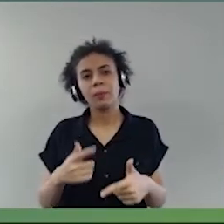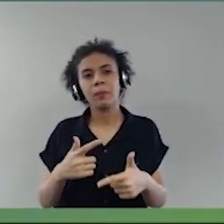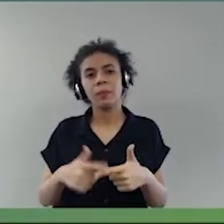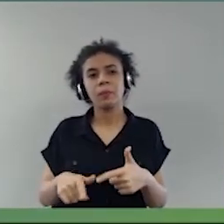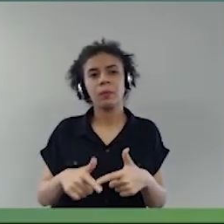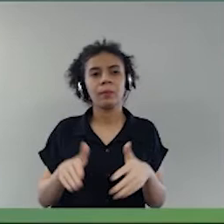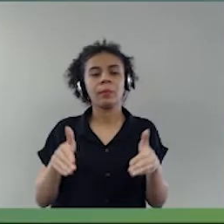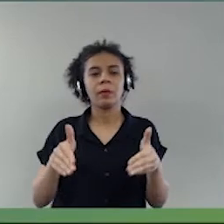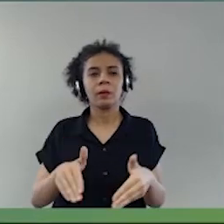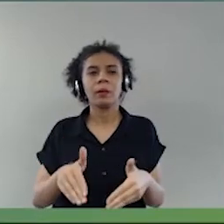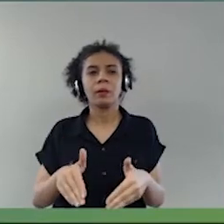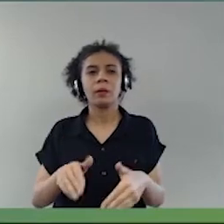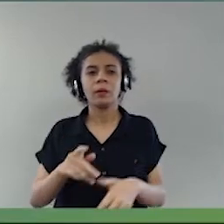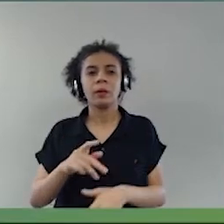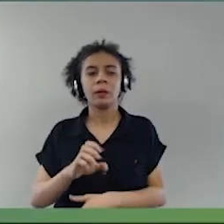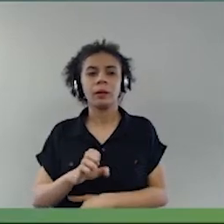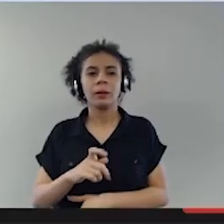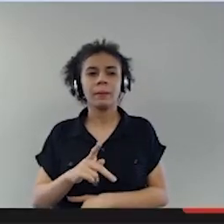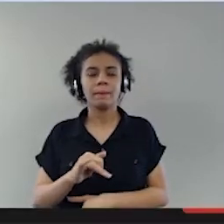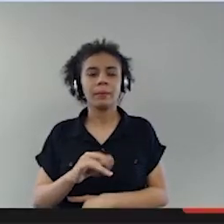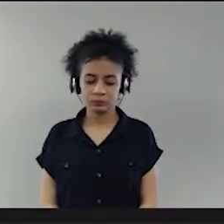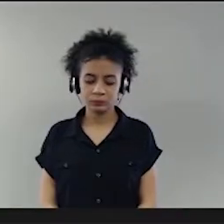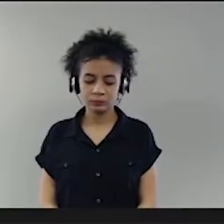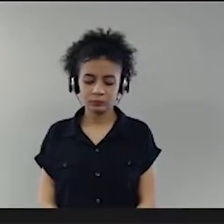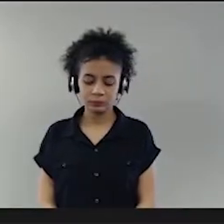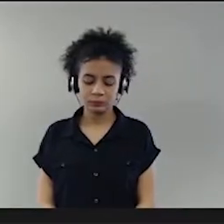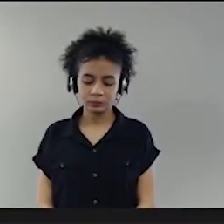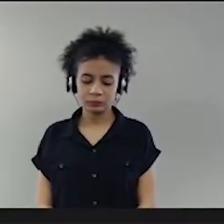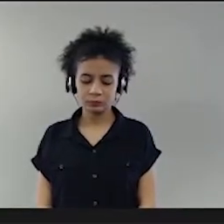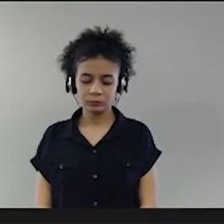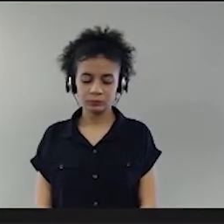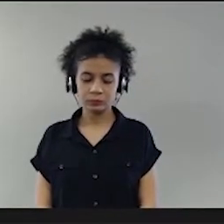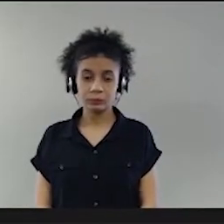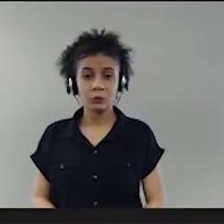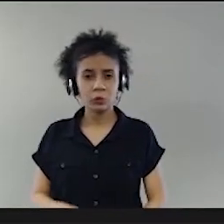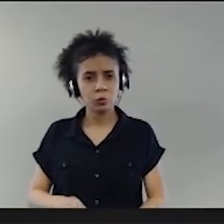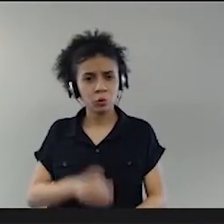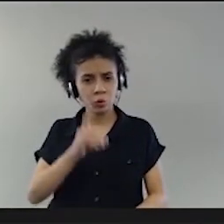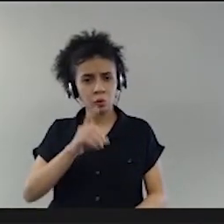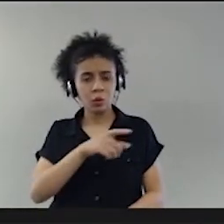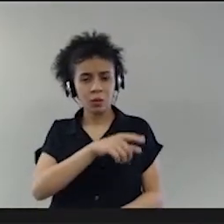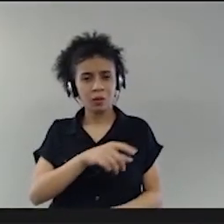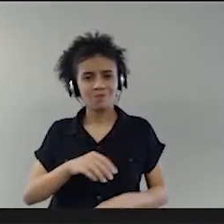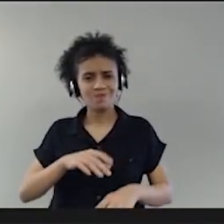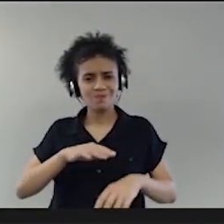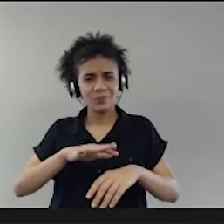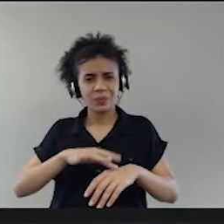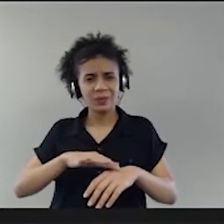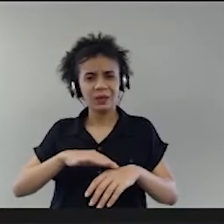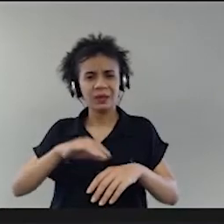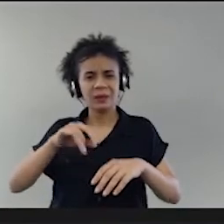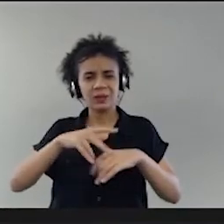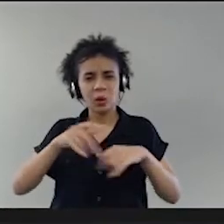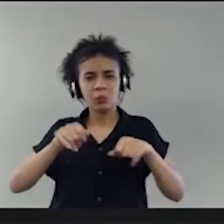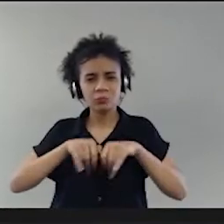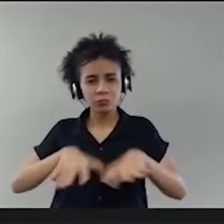inerentes à epidemiologia. Muito obrigado. Doutor, em epidemiologia, o doutor Anderson Oliveira traz uma